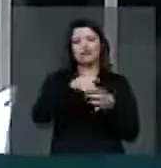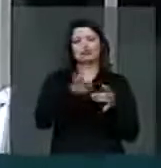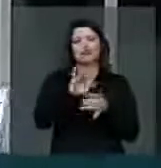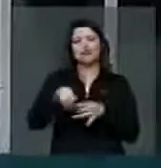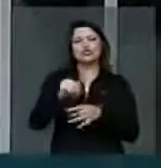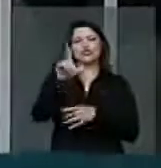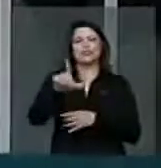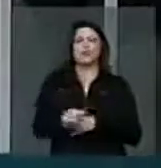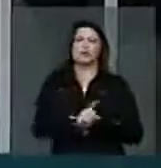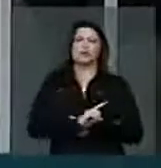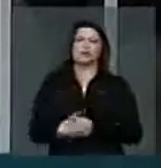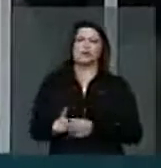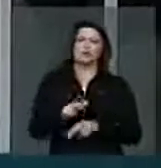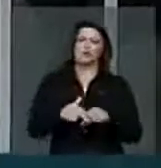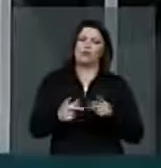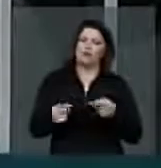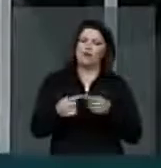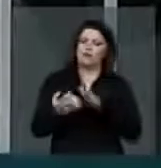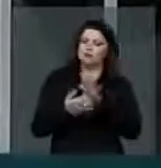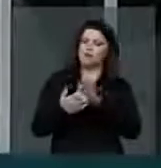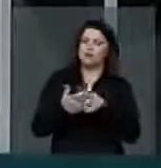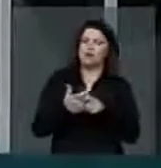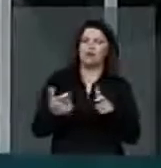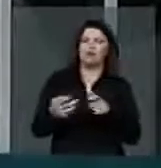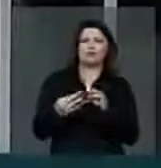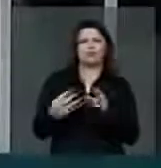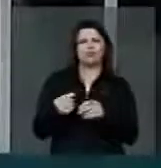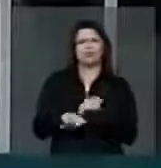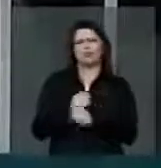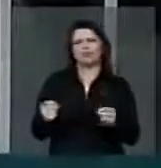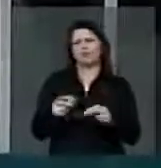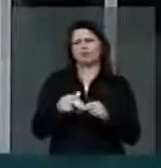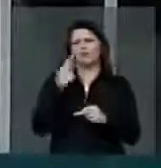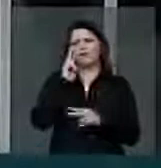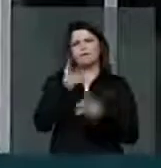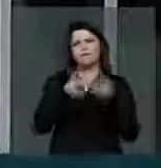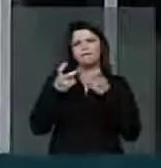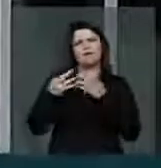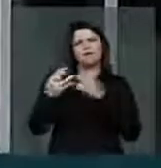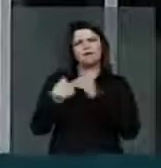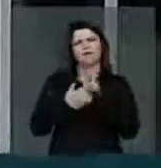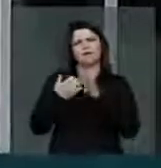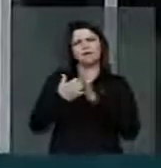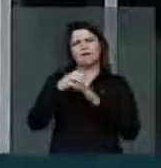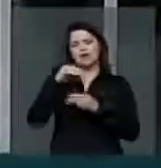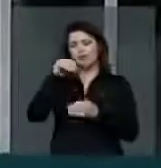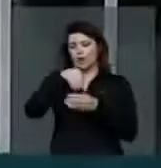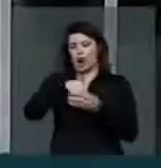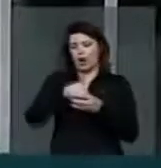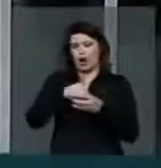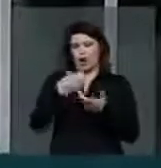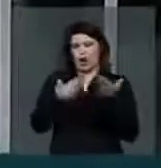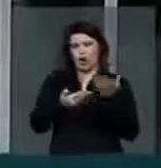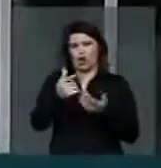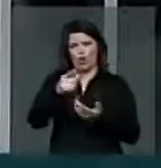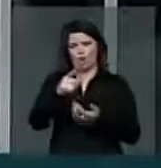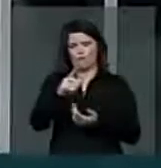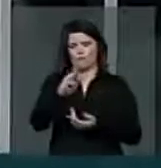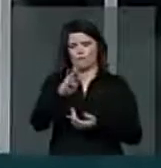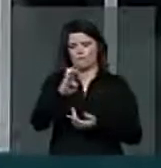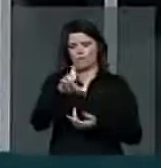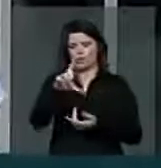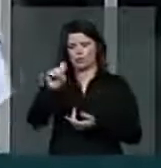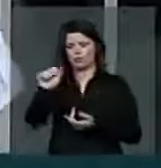juros baixos para grandes empresas. Estamos vendo aí empresas que na Bolsa, aquilo